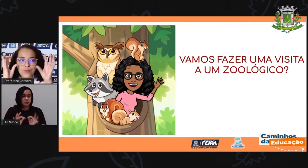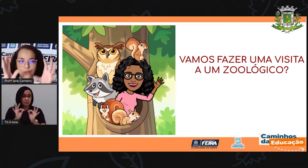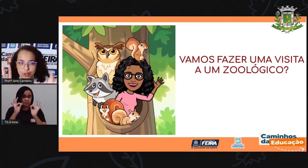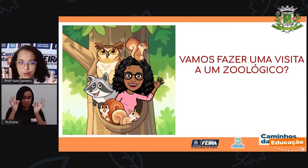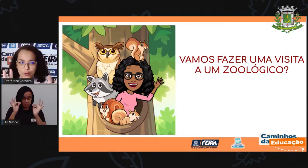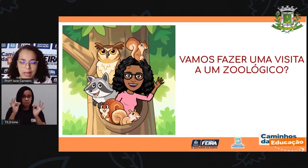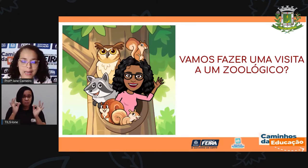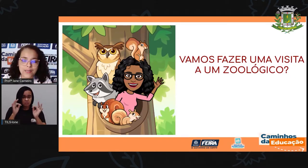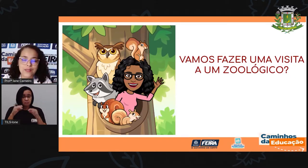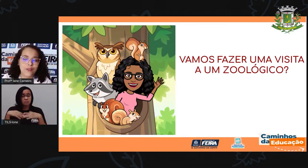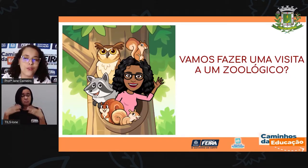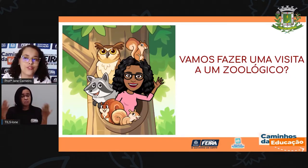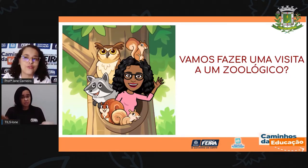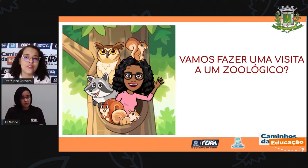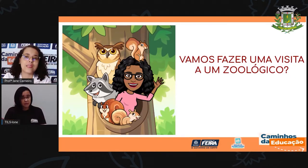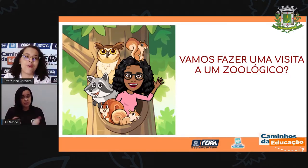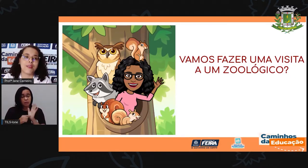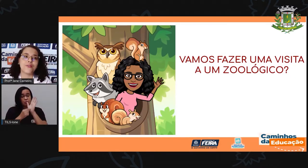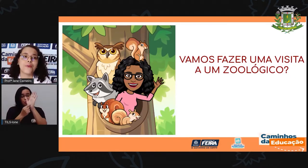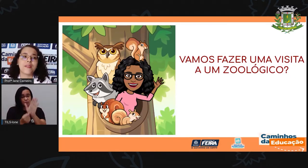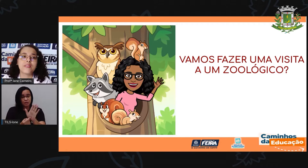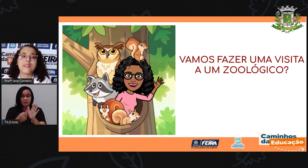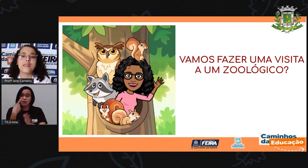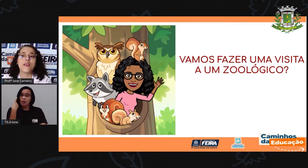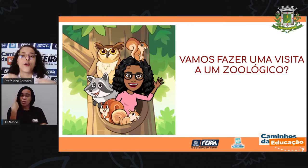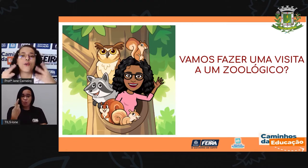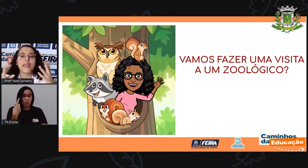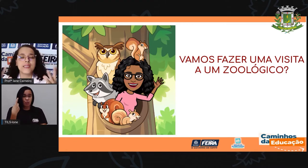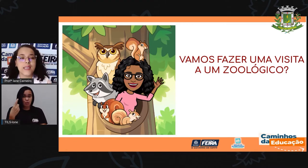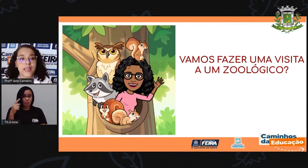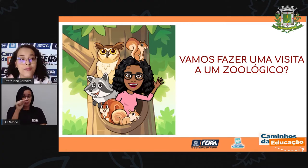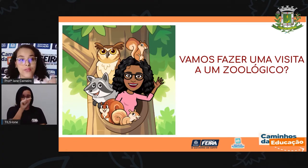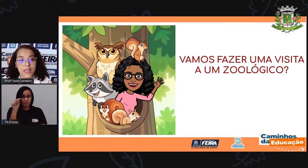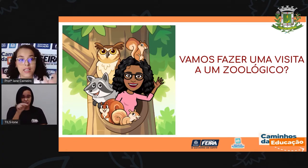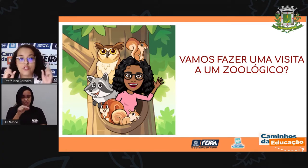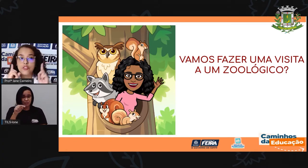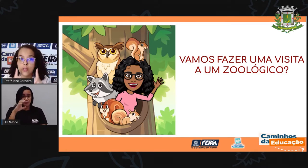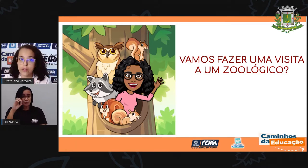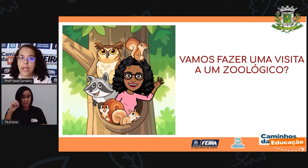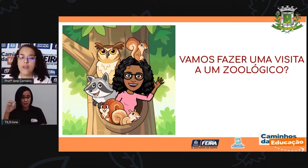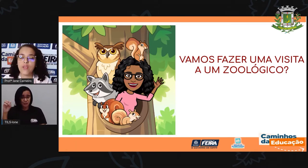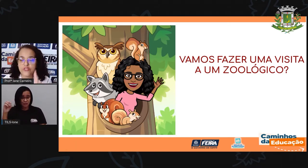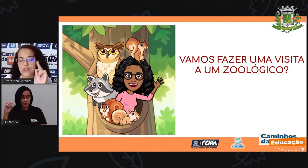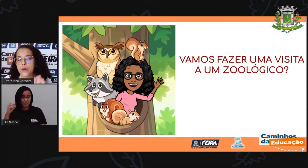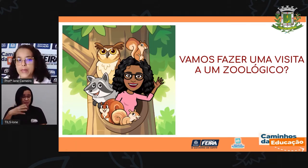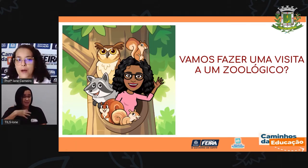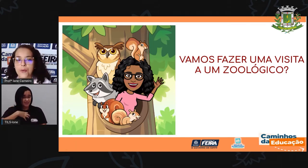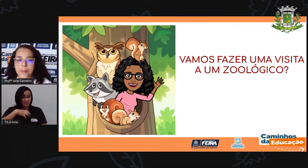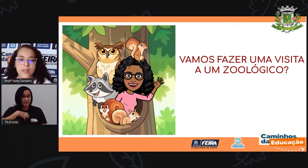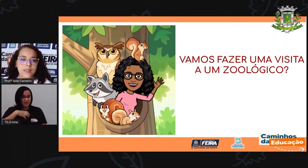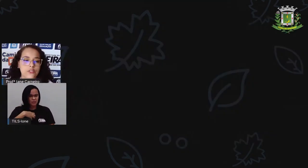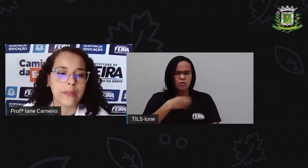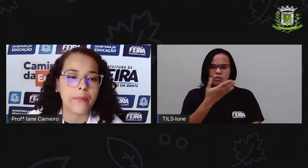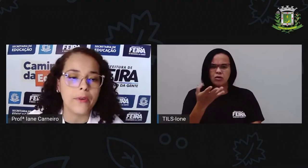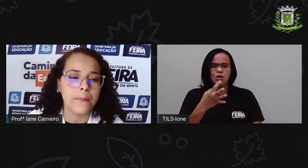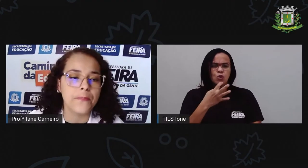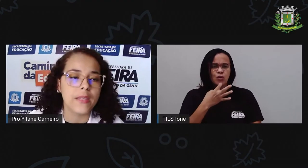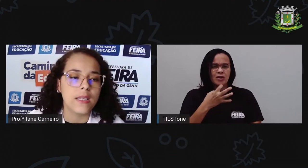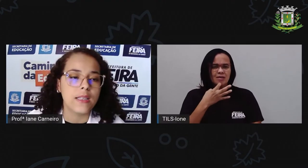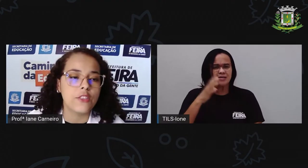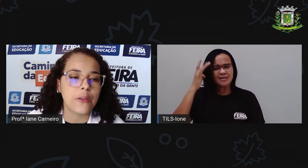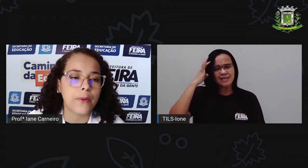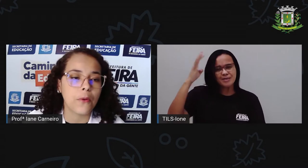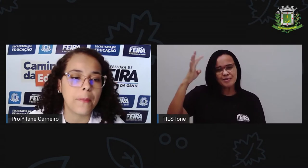vocês um único lugar lá do zoológico, de Salvador, para vocês conhecerem e verem a gente refletir sobre algo importante, tá bom?